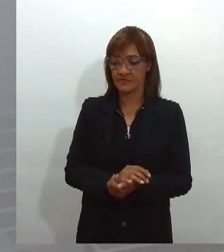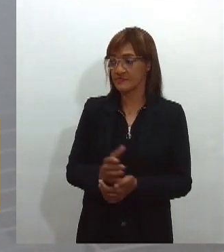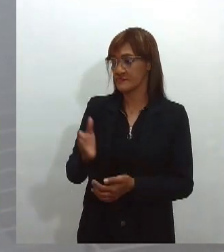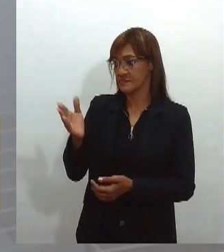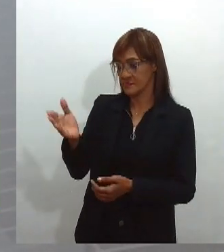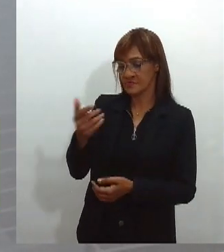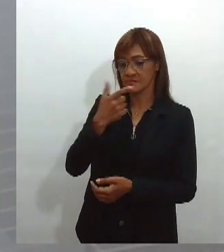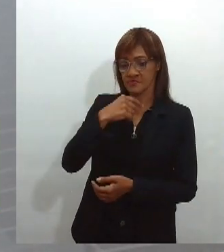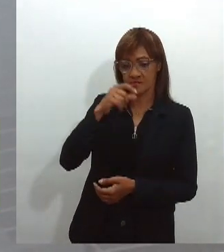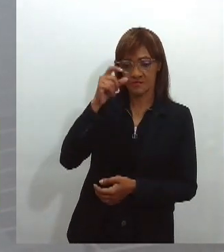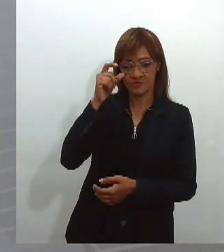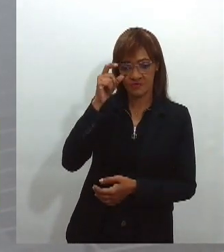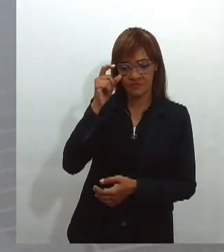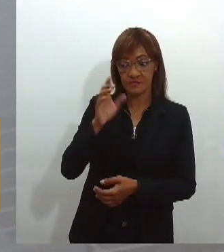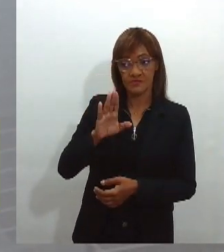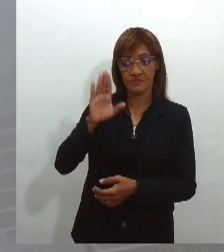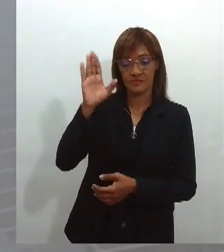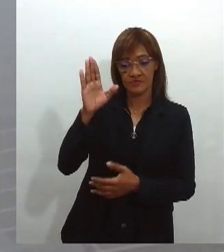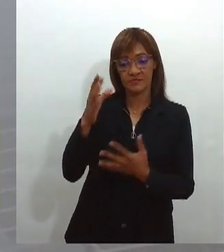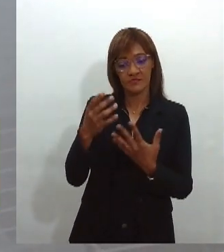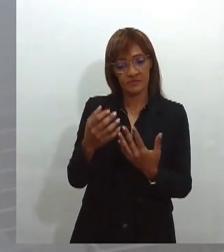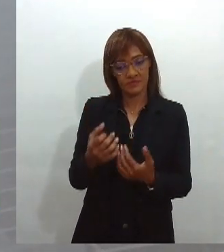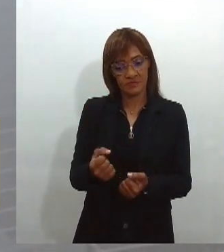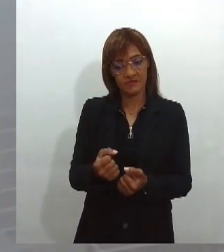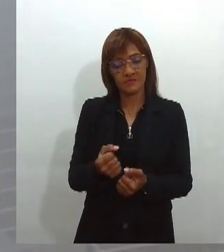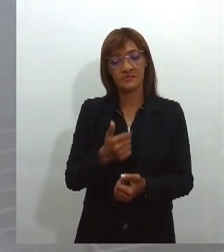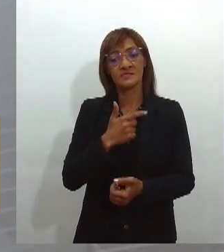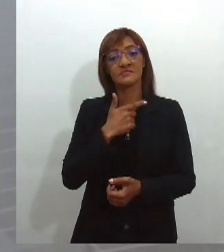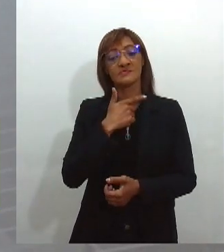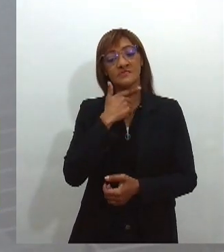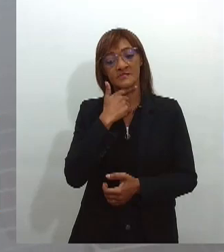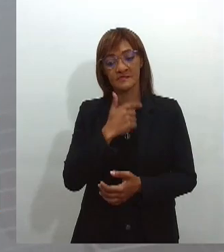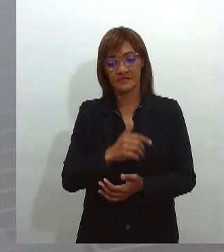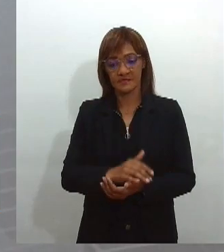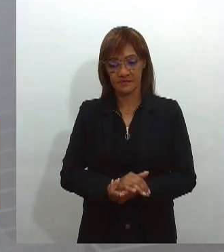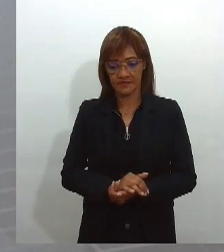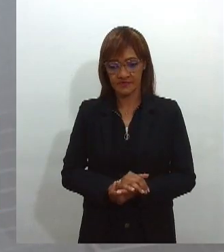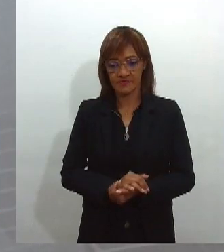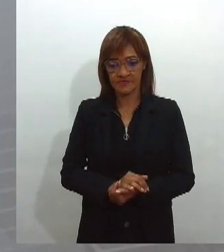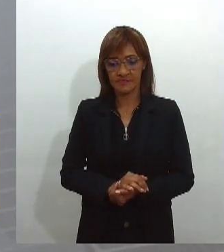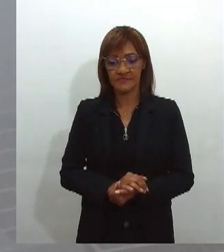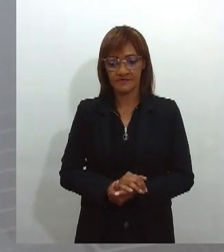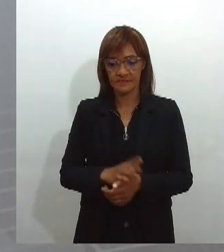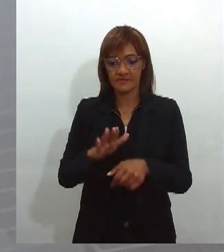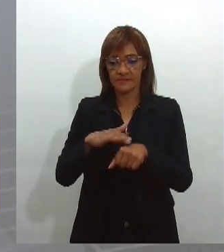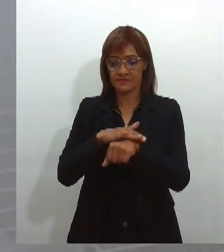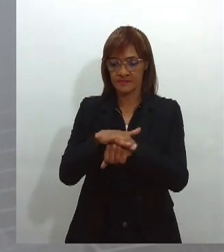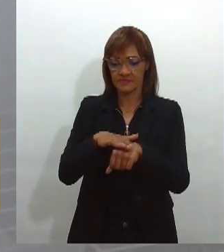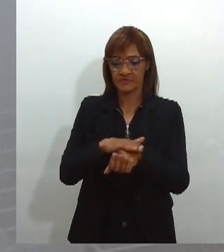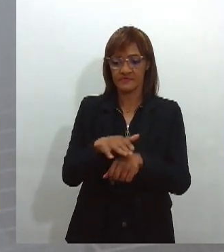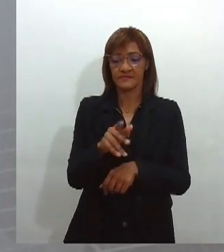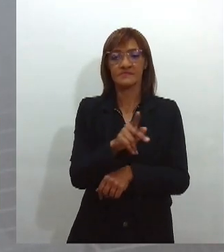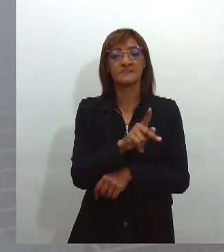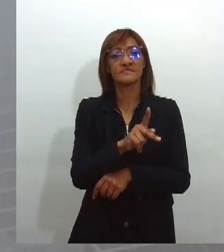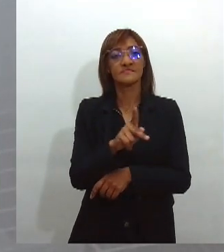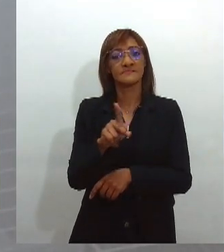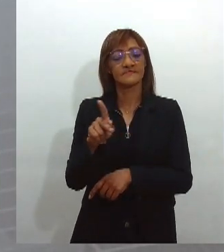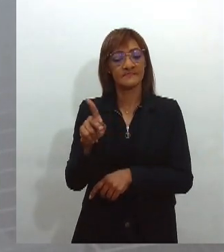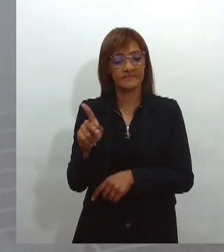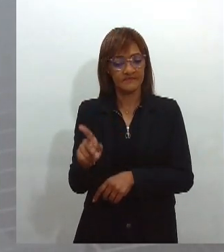né, para estar nessa vaga. E a gente conversou com o presidente, que vai, né, se colocar